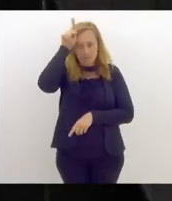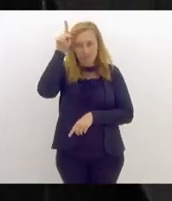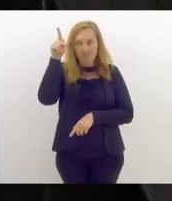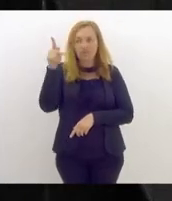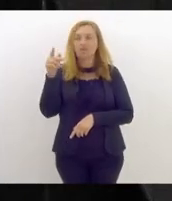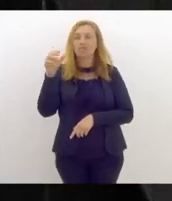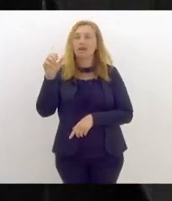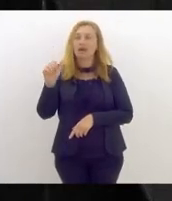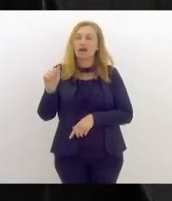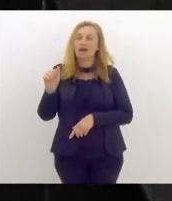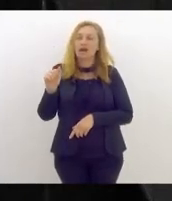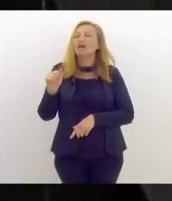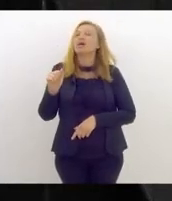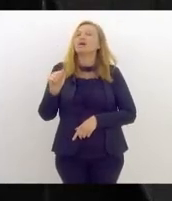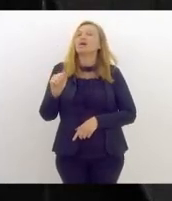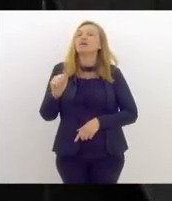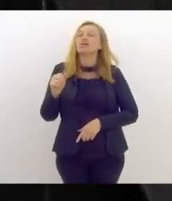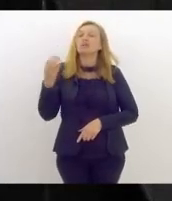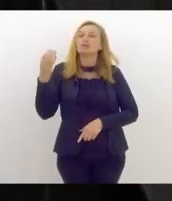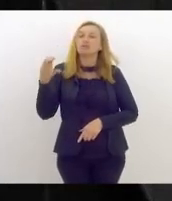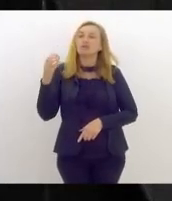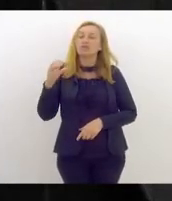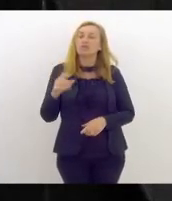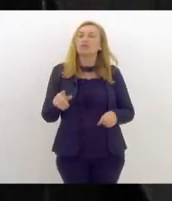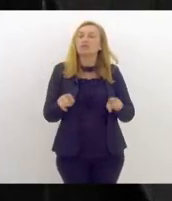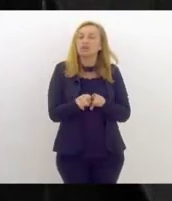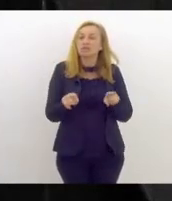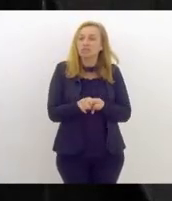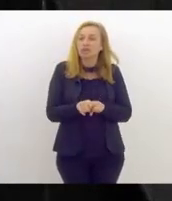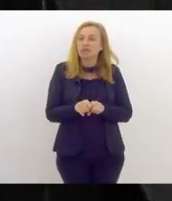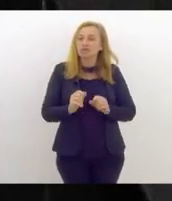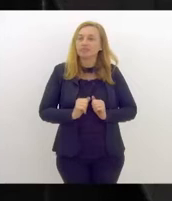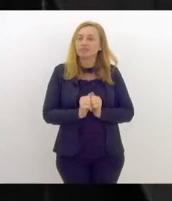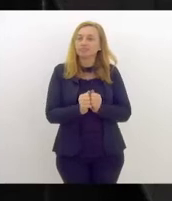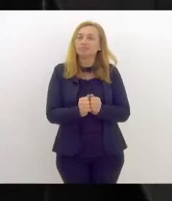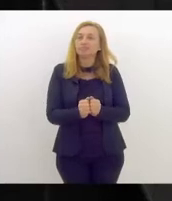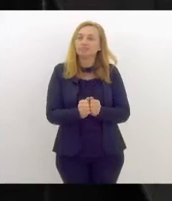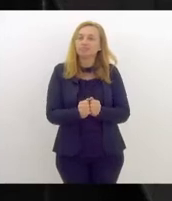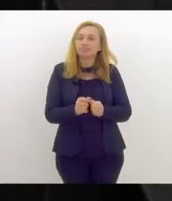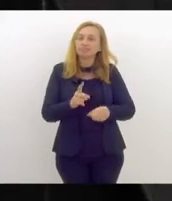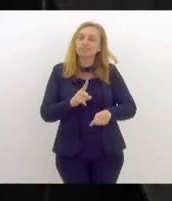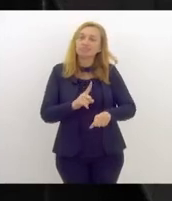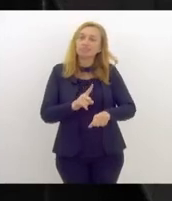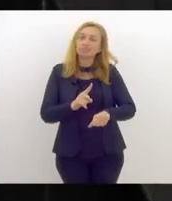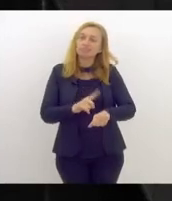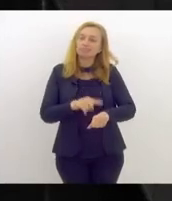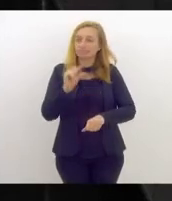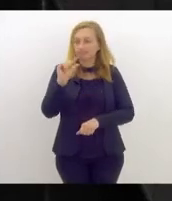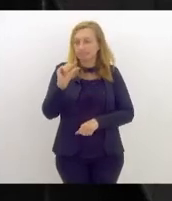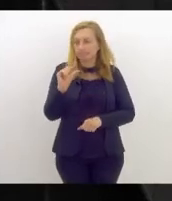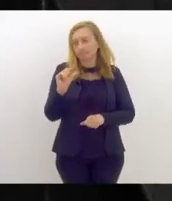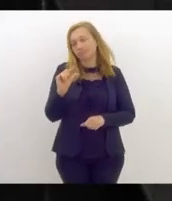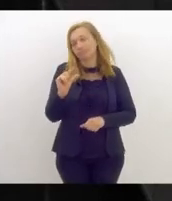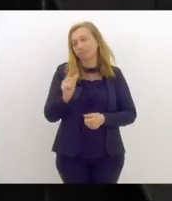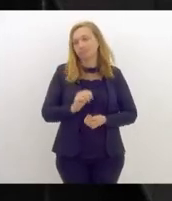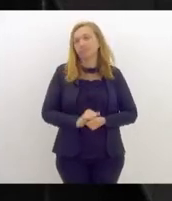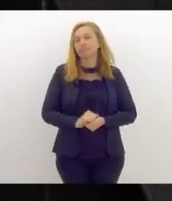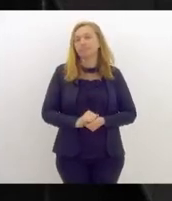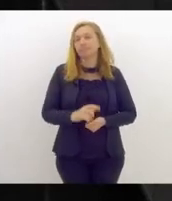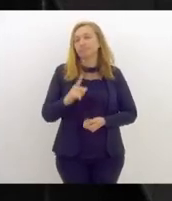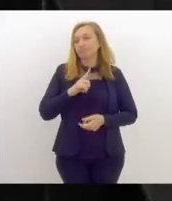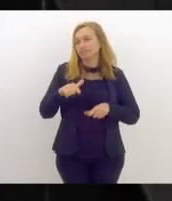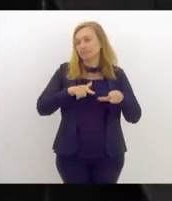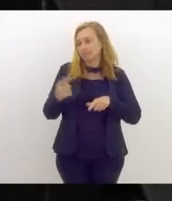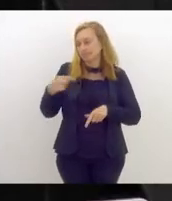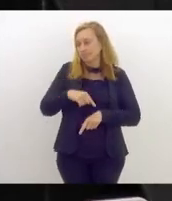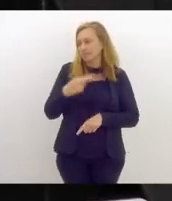grael e em seguida tive a oportunidade de participar de uma pequena de um pequeno momento não pude ficar todo tempo que tinha agenda aqui na Assembleia